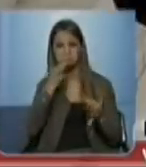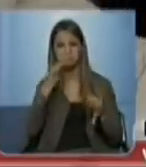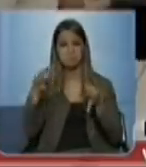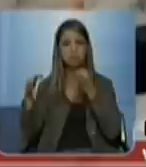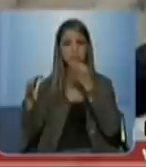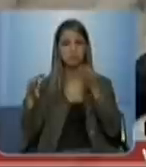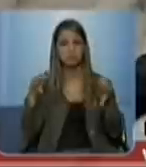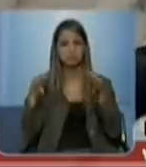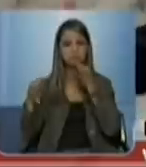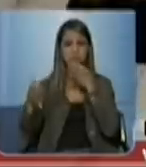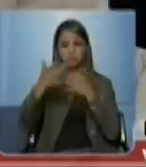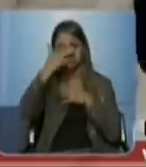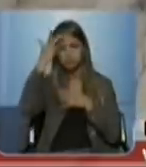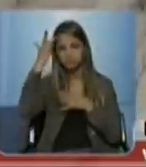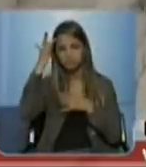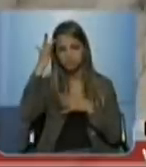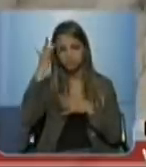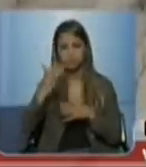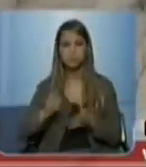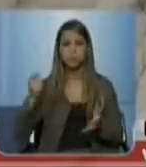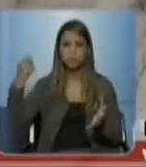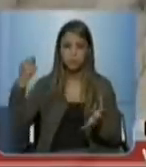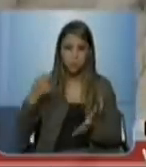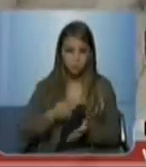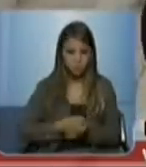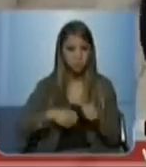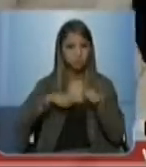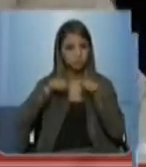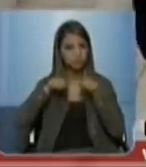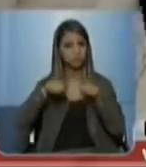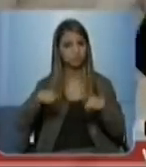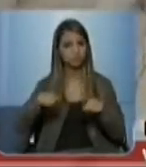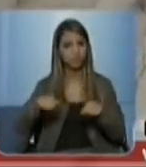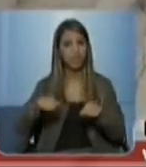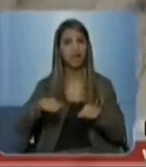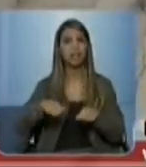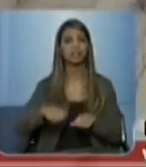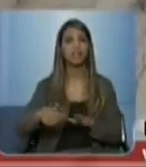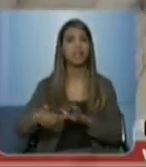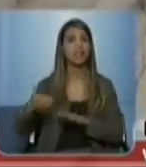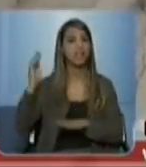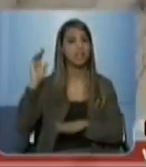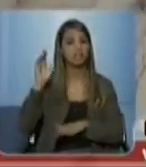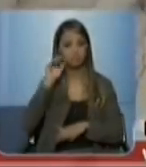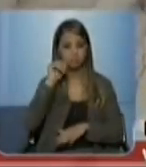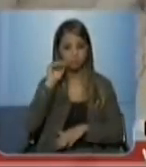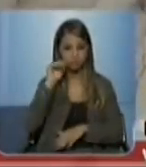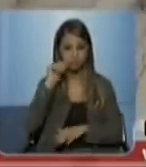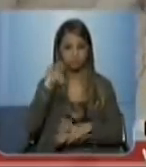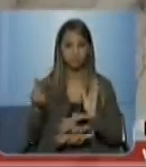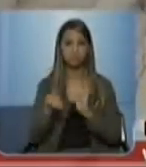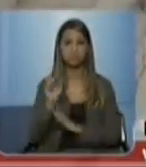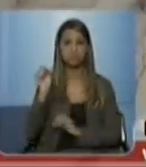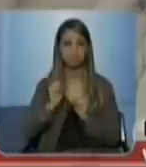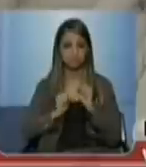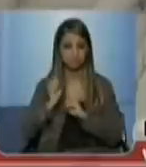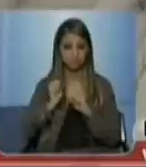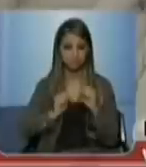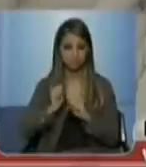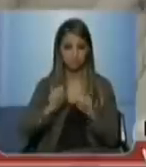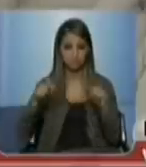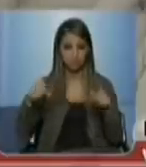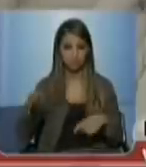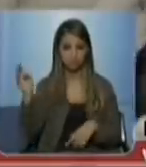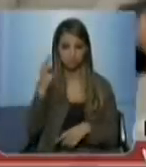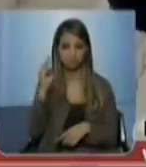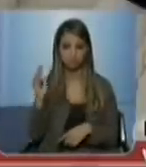de ex franqueados franqueados e até mesmo de ex-funcionários da empresa aqui no